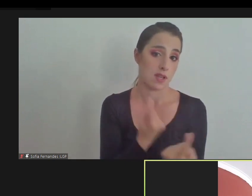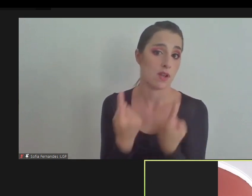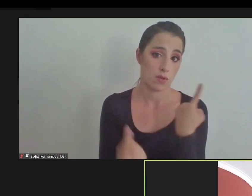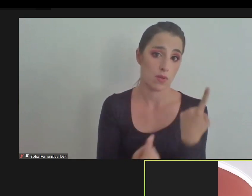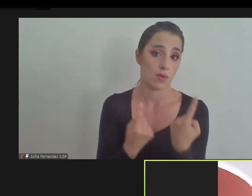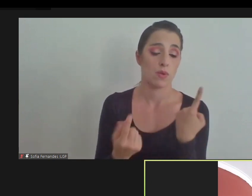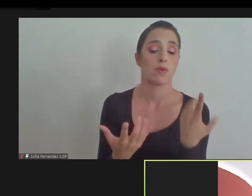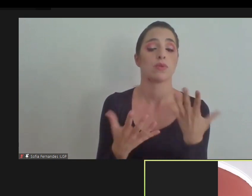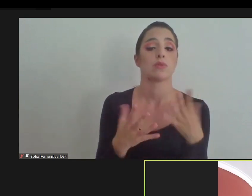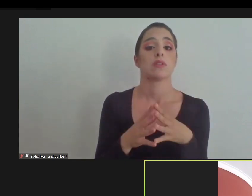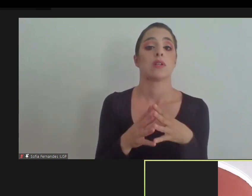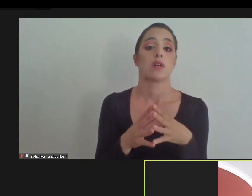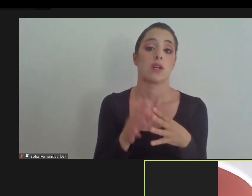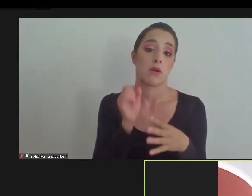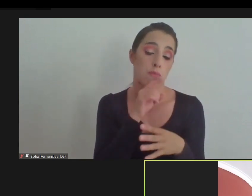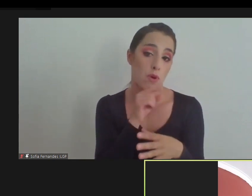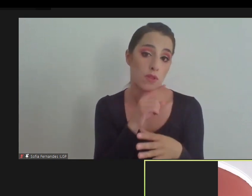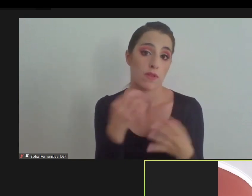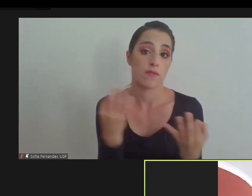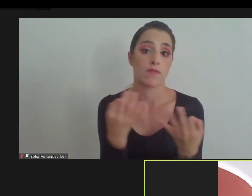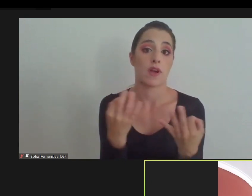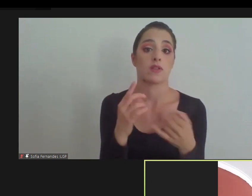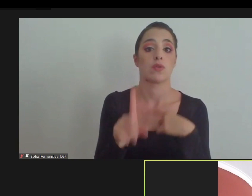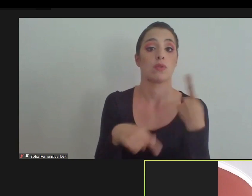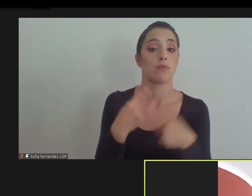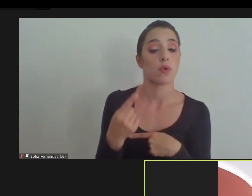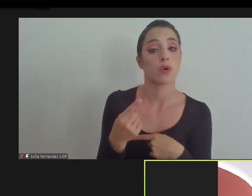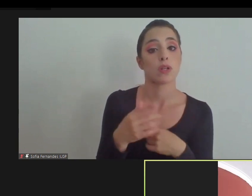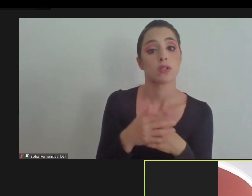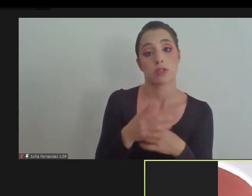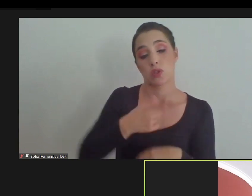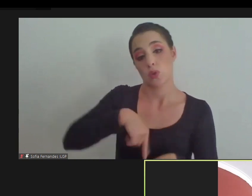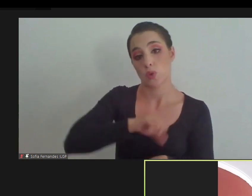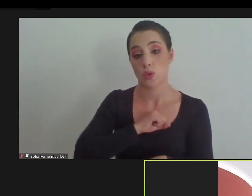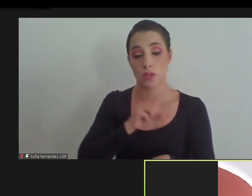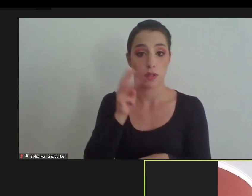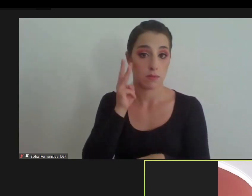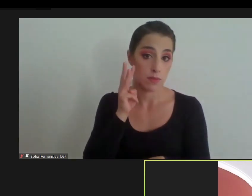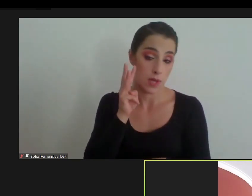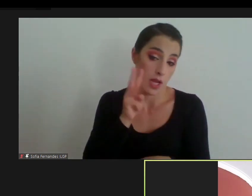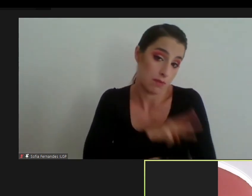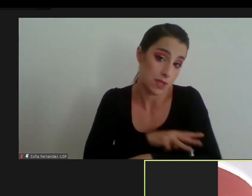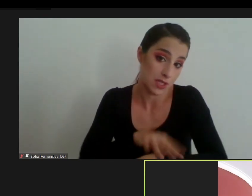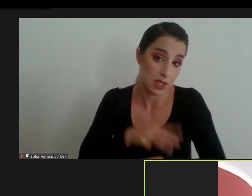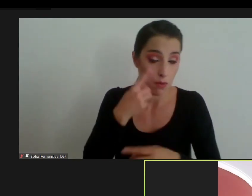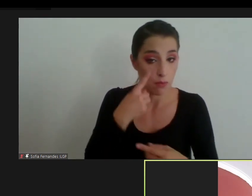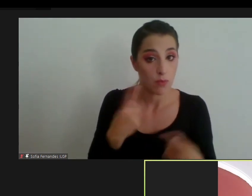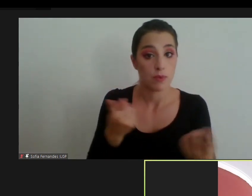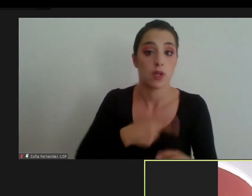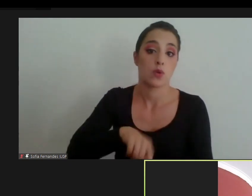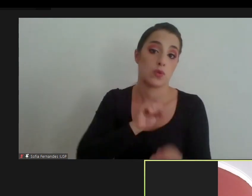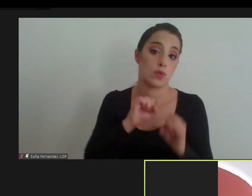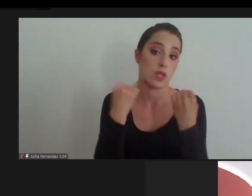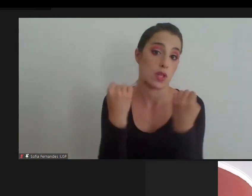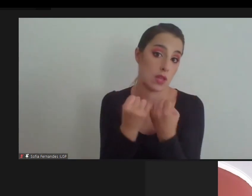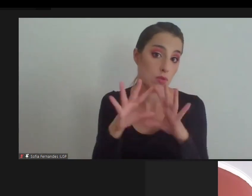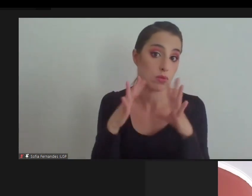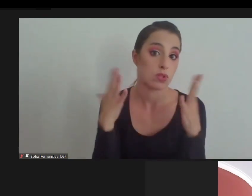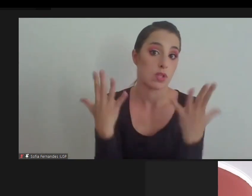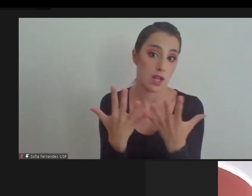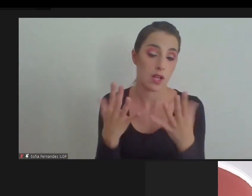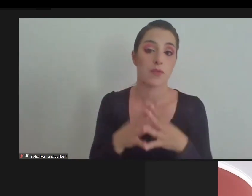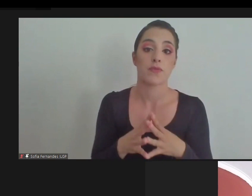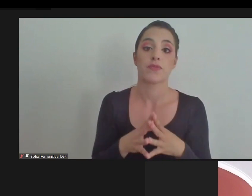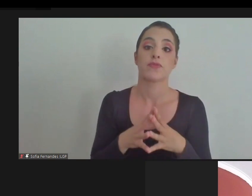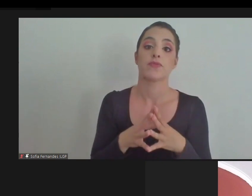que possam ser vistas na nossa administração pública, na nossa sociedade em geral. E